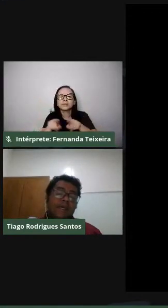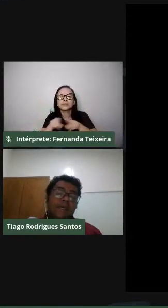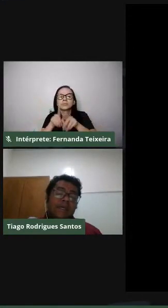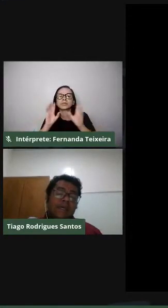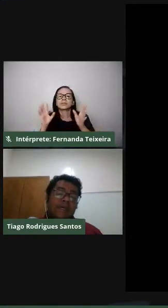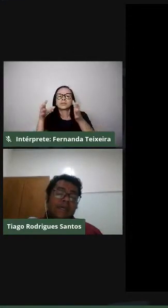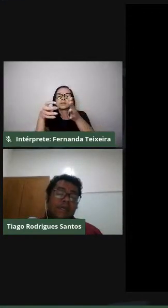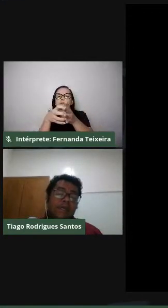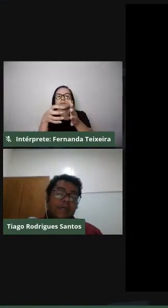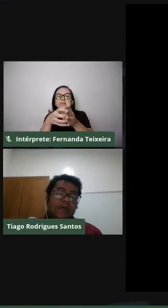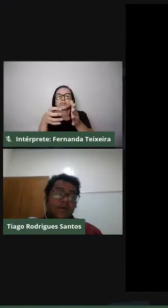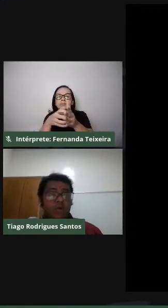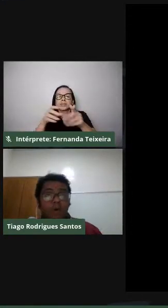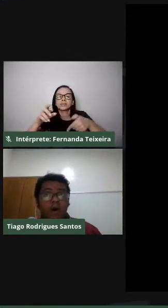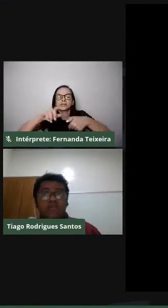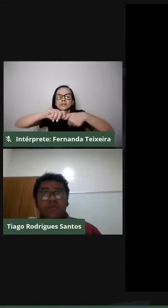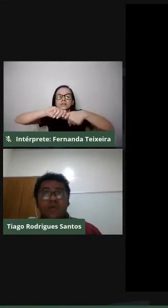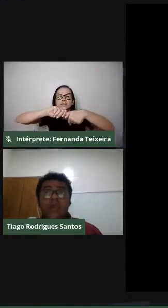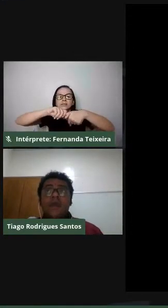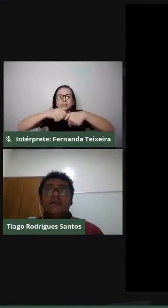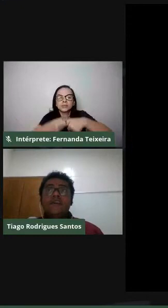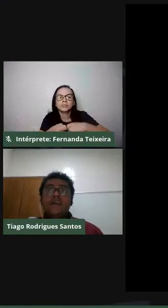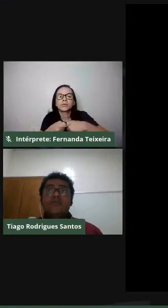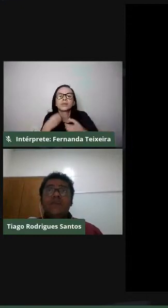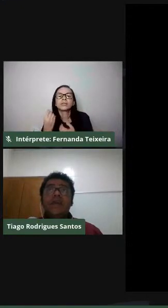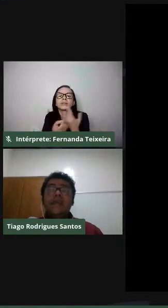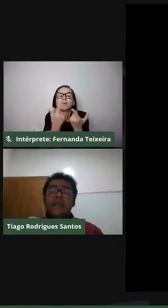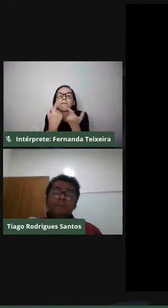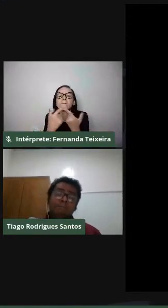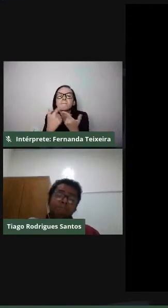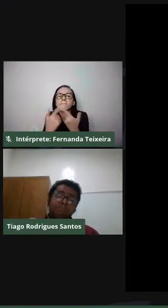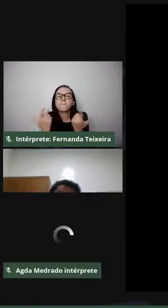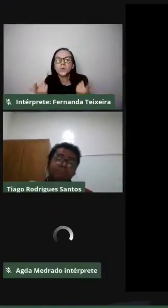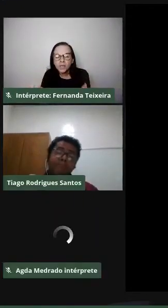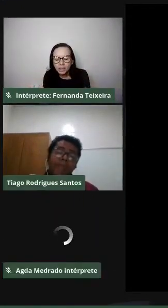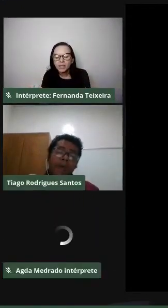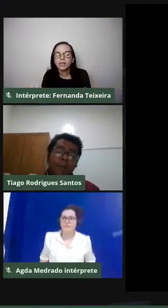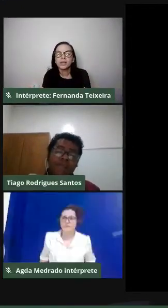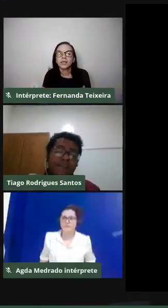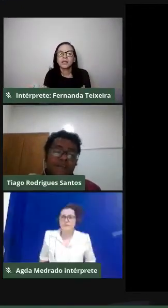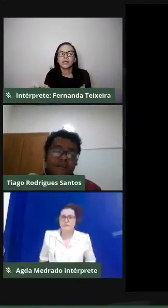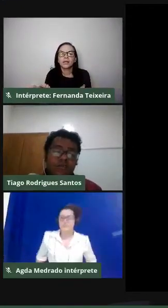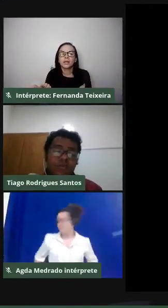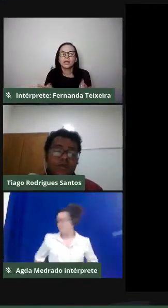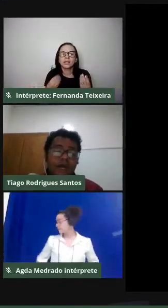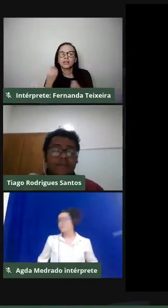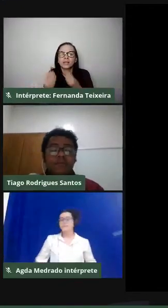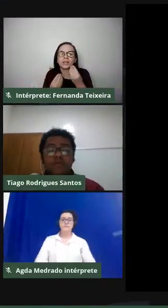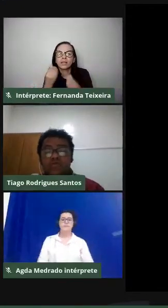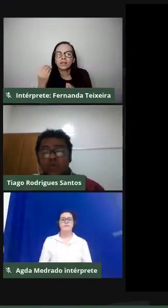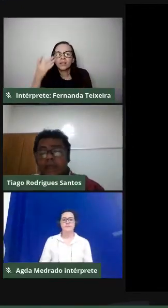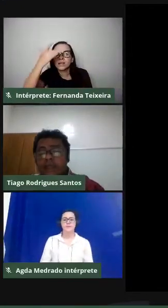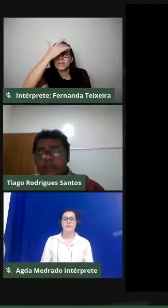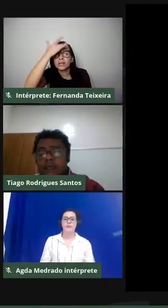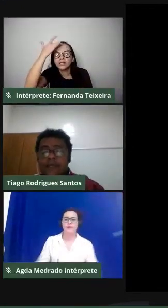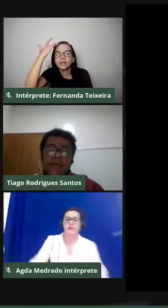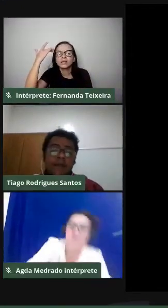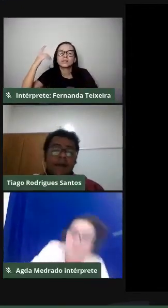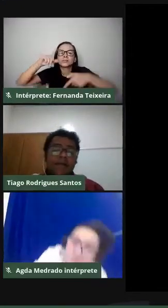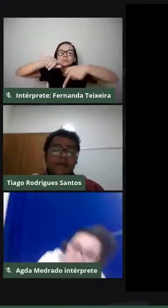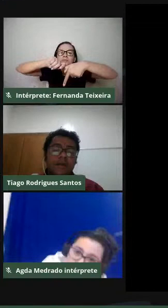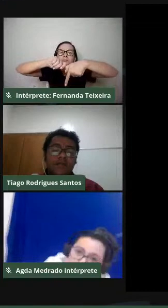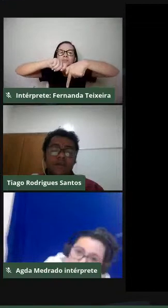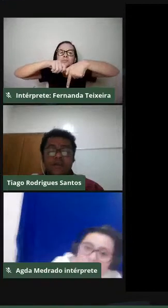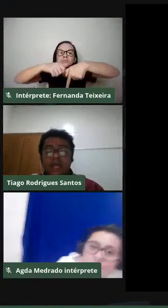quilombolas, porque significa que a presença dessas comunidades pontua aí,